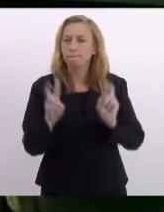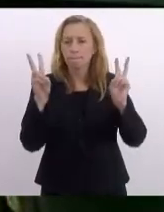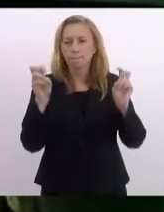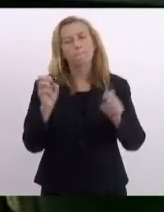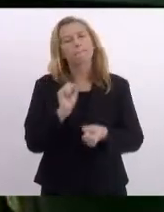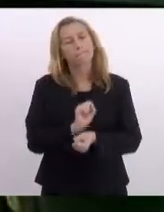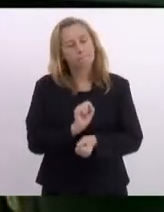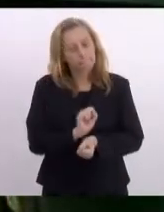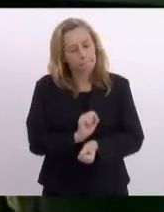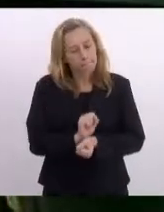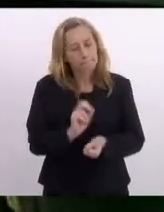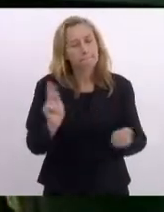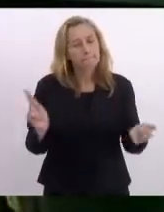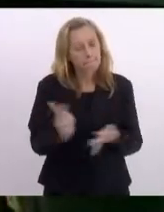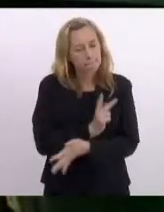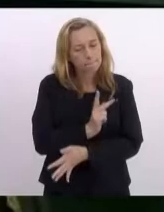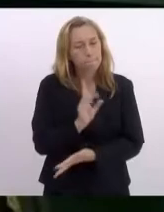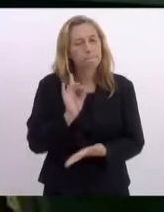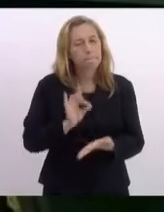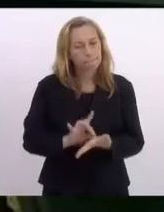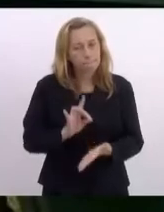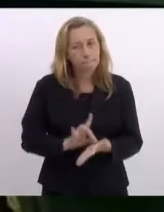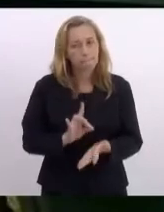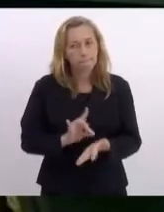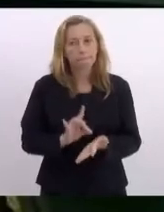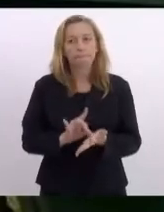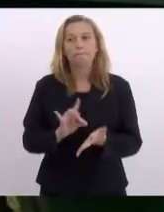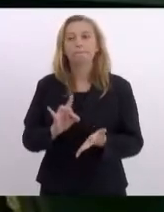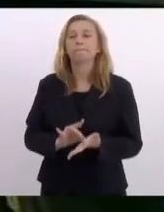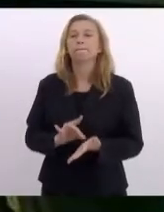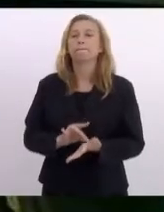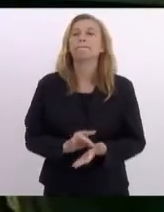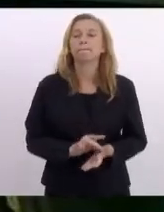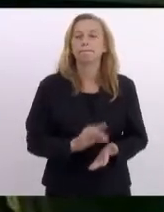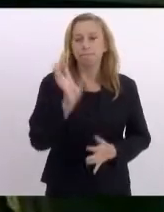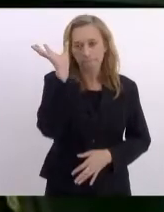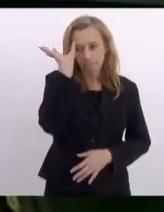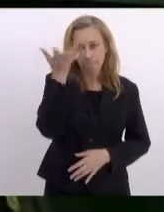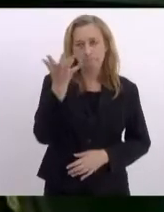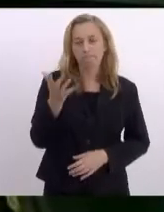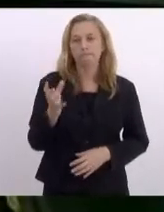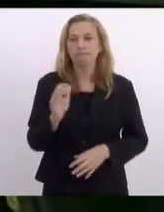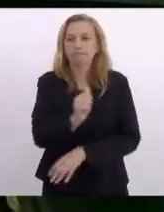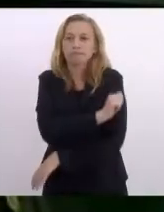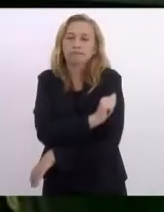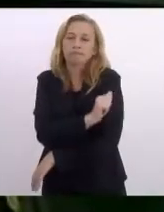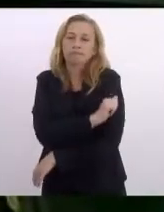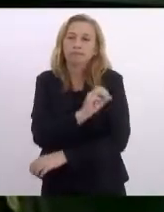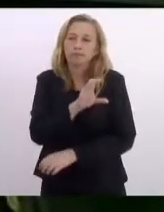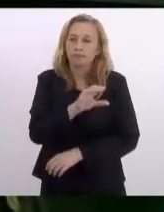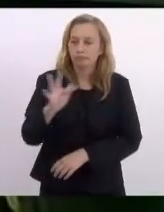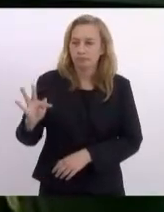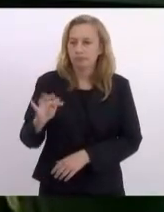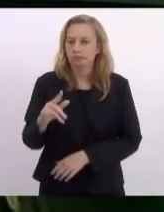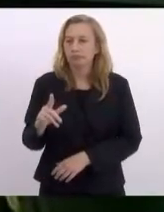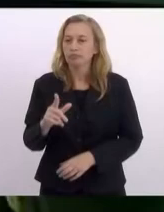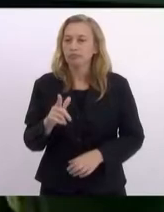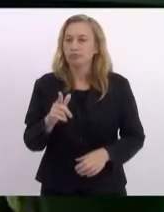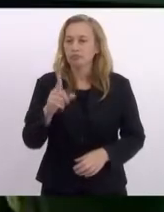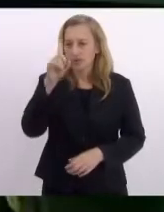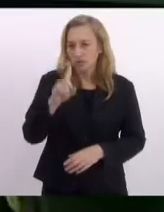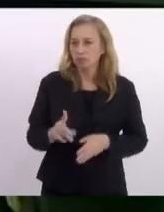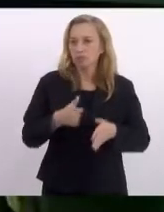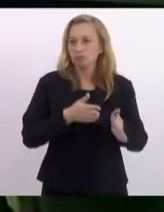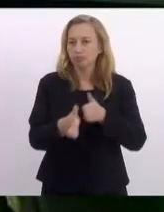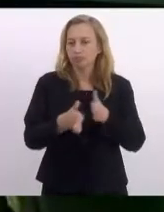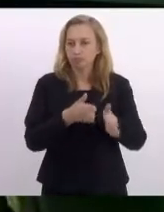aí que haja realmente uma definição para que os alunos de Cabo Frio tenham o seu direito ao acesso à